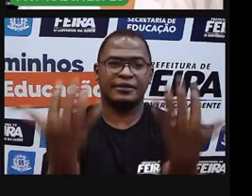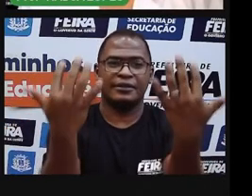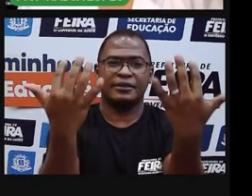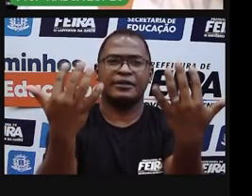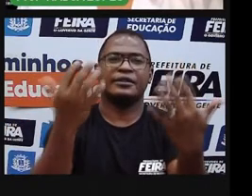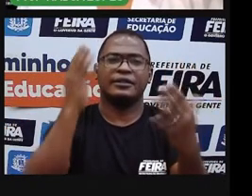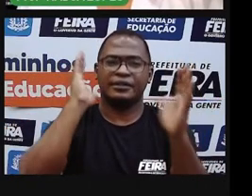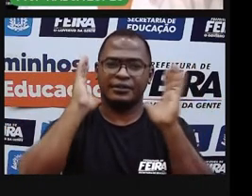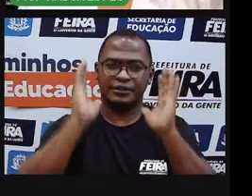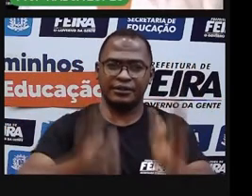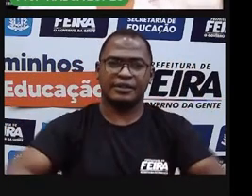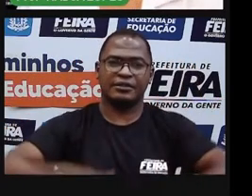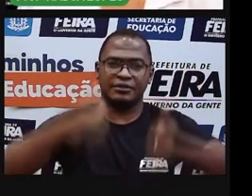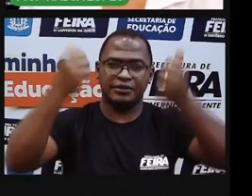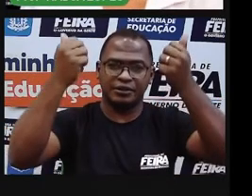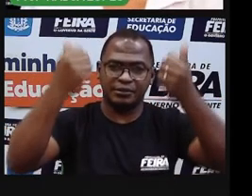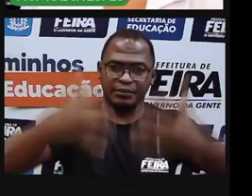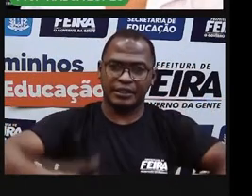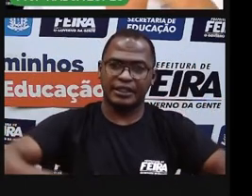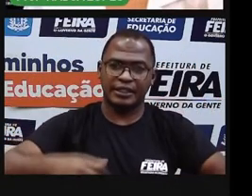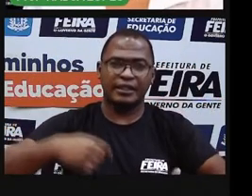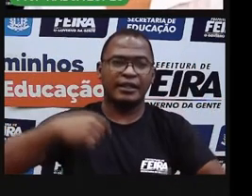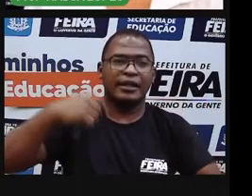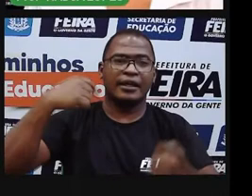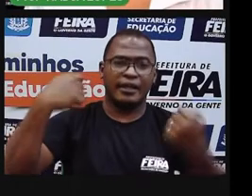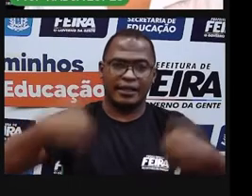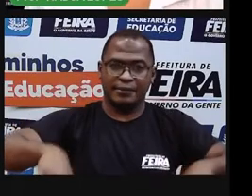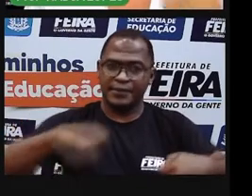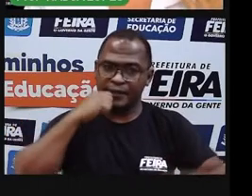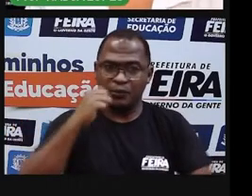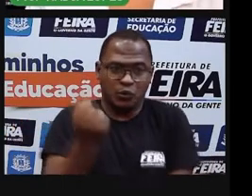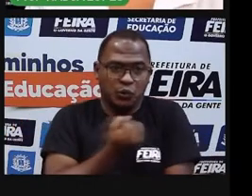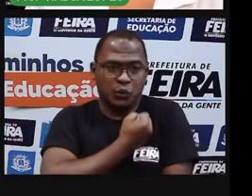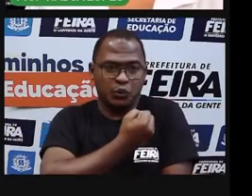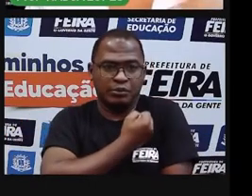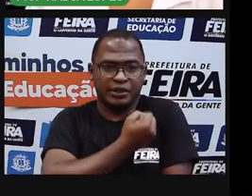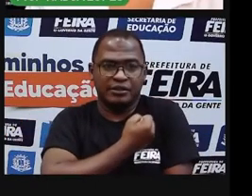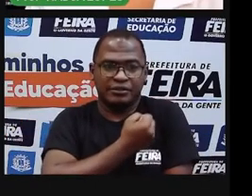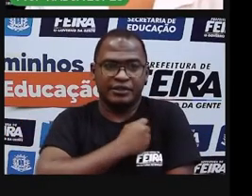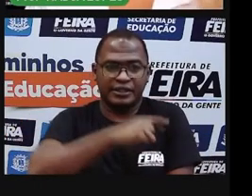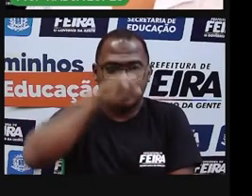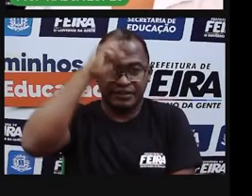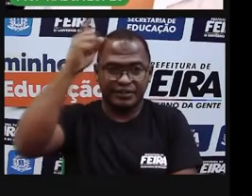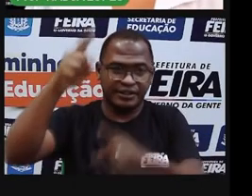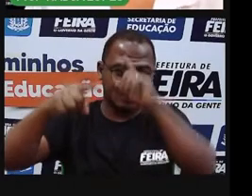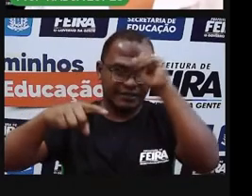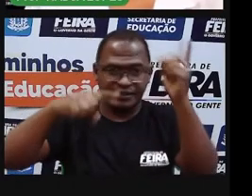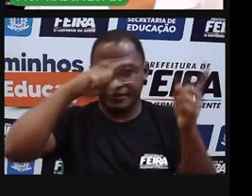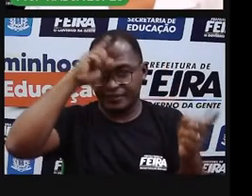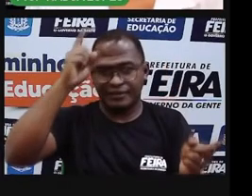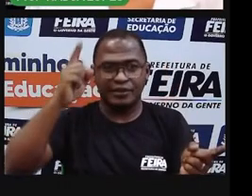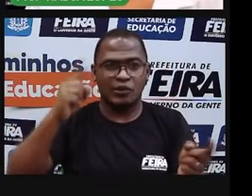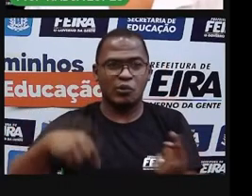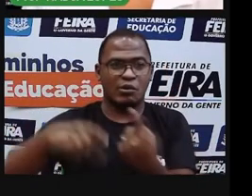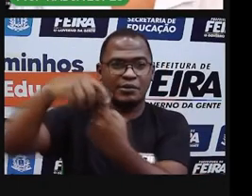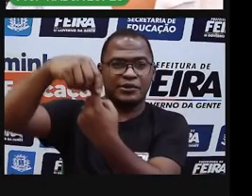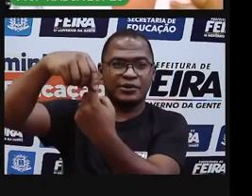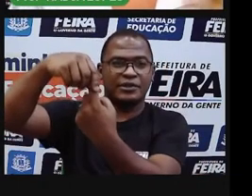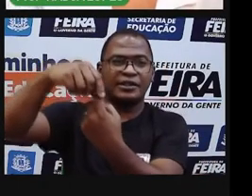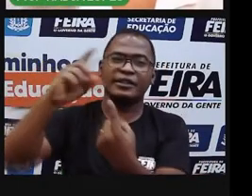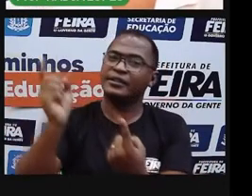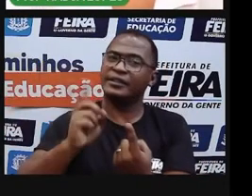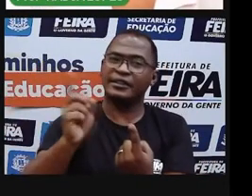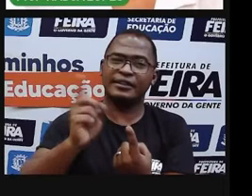áreas cobertas do número ela não aconteceu de repente não foi uma única pessoa que foi responsável por essa descoberta